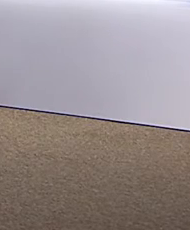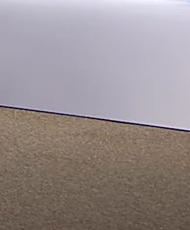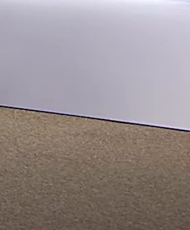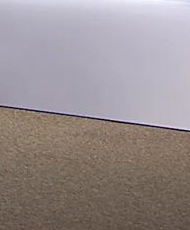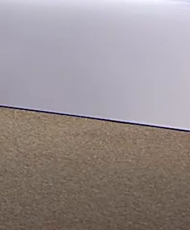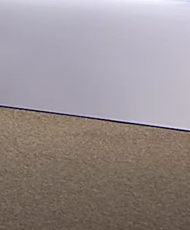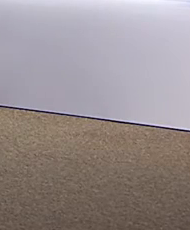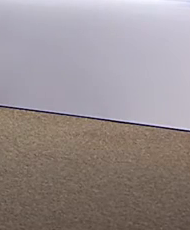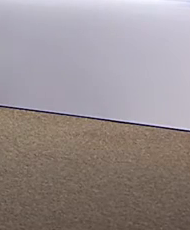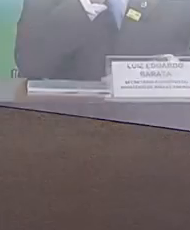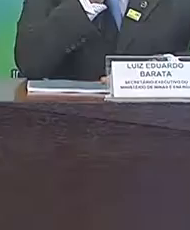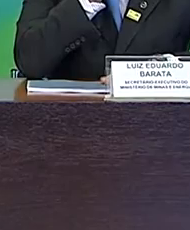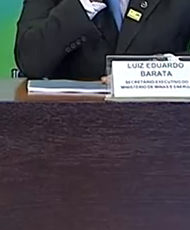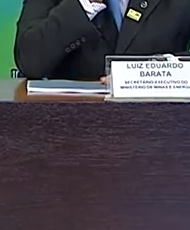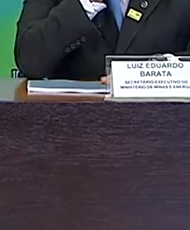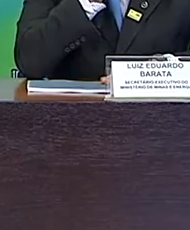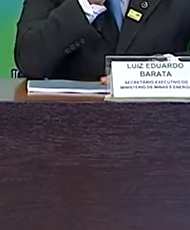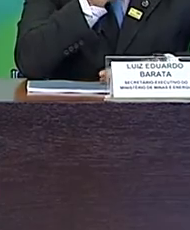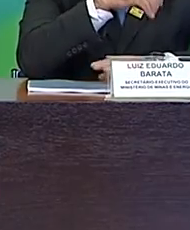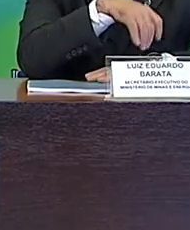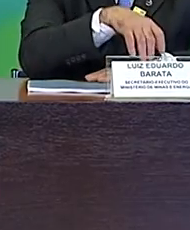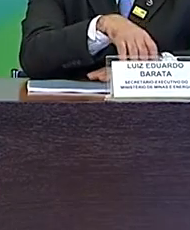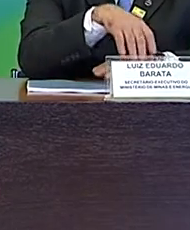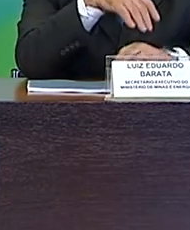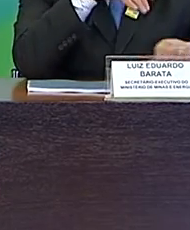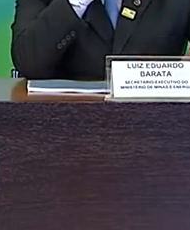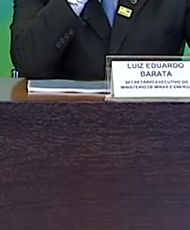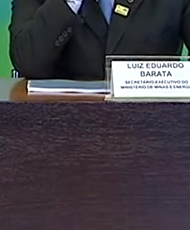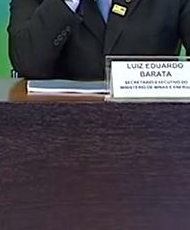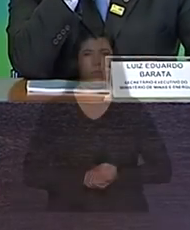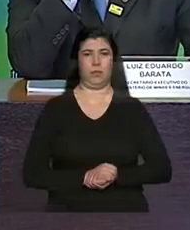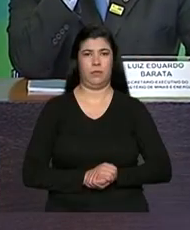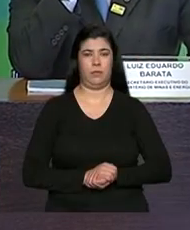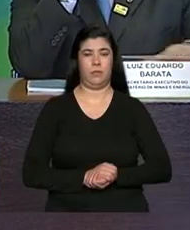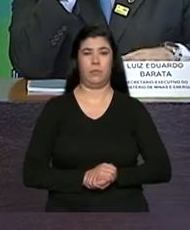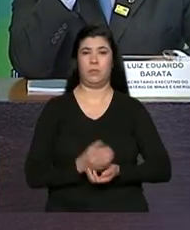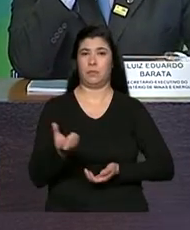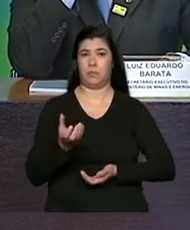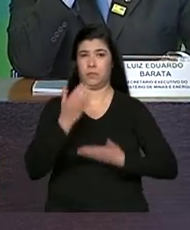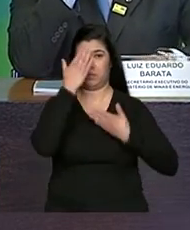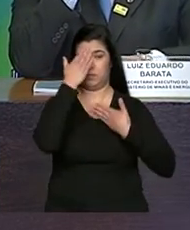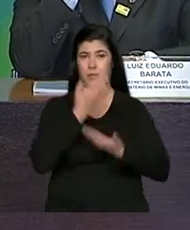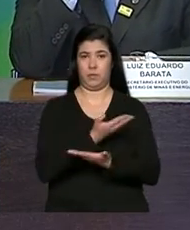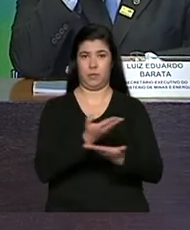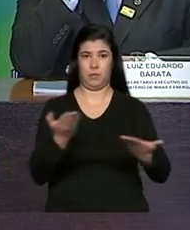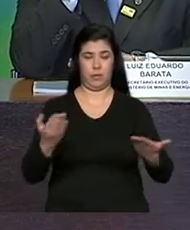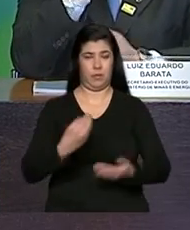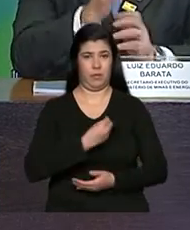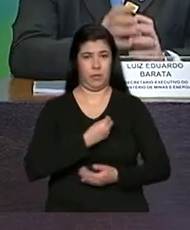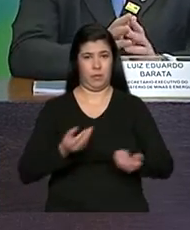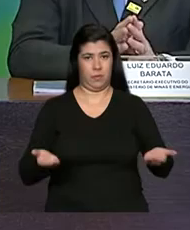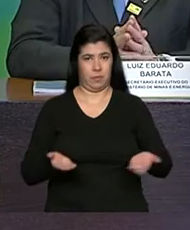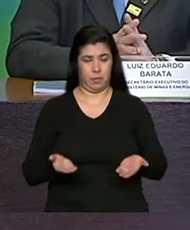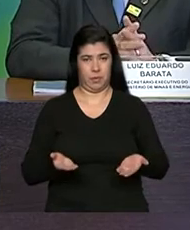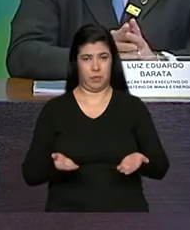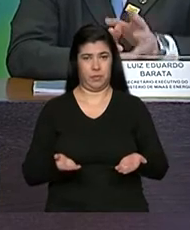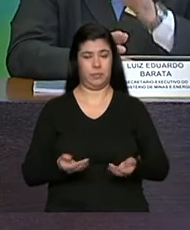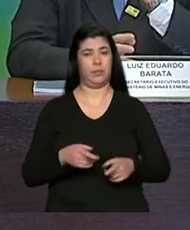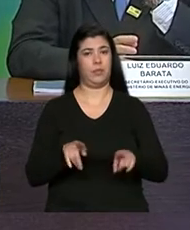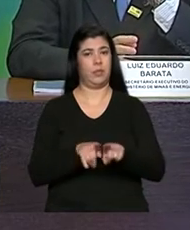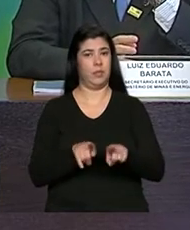eduardo braga eu queria agradecer a vocês pela presença quero